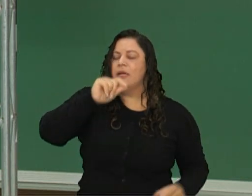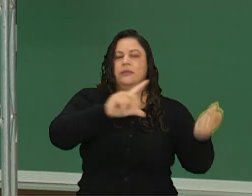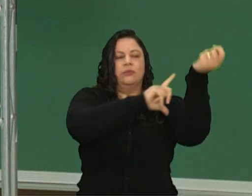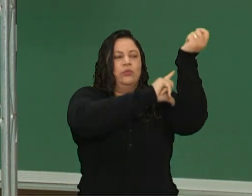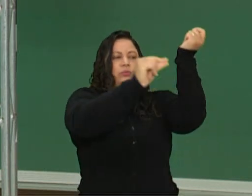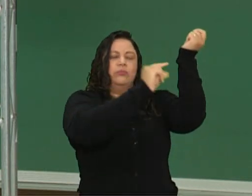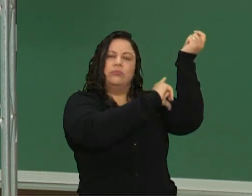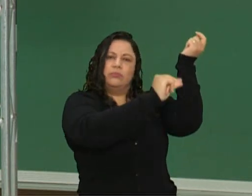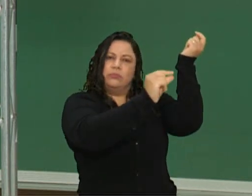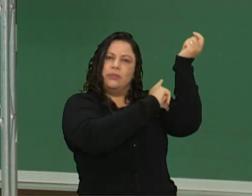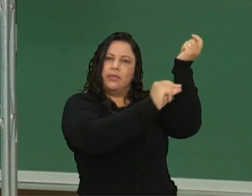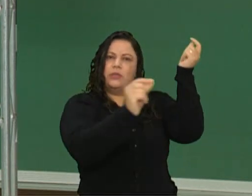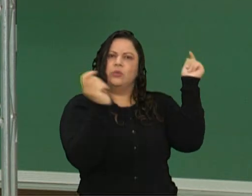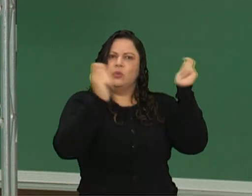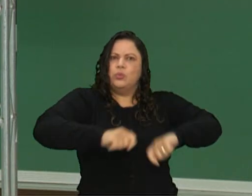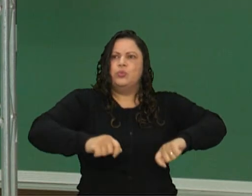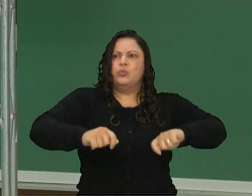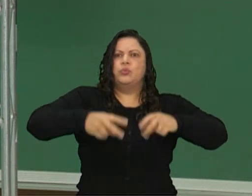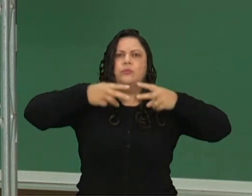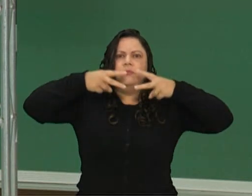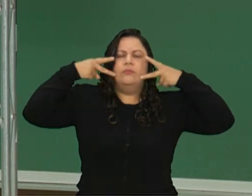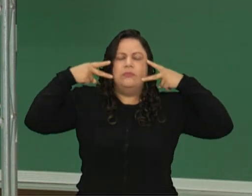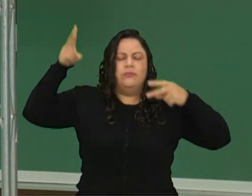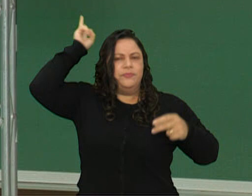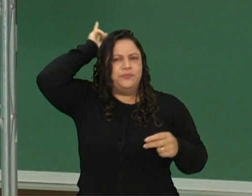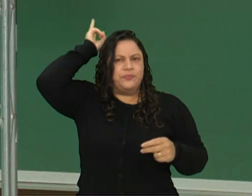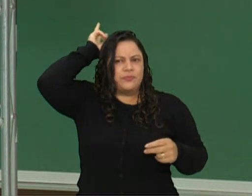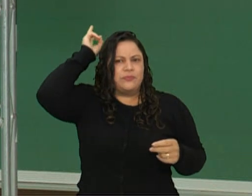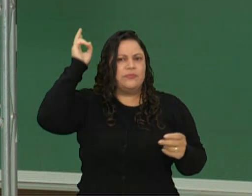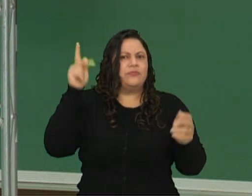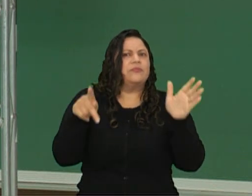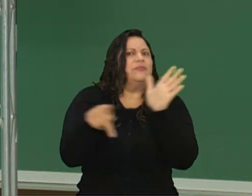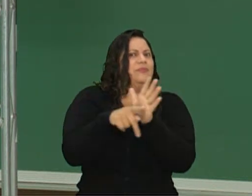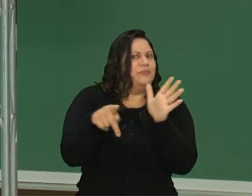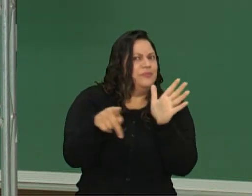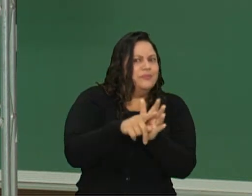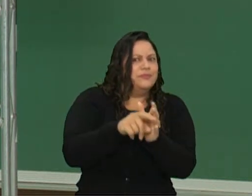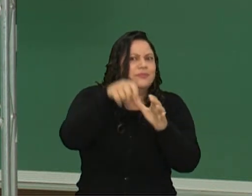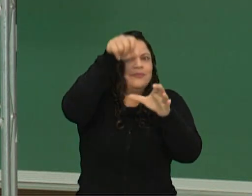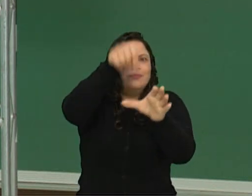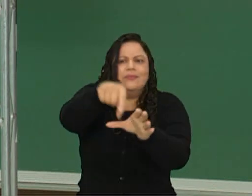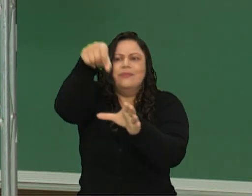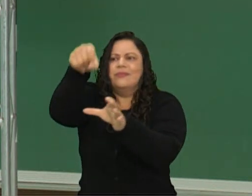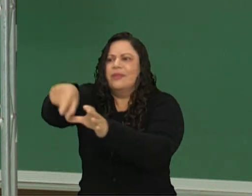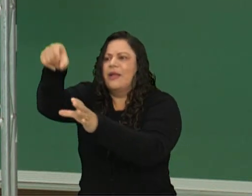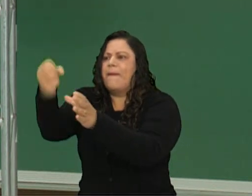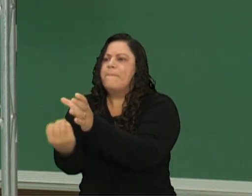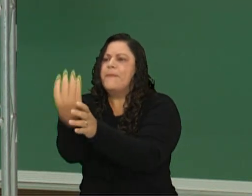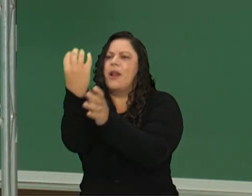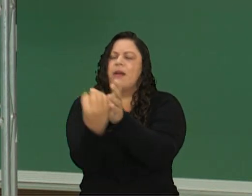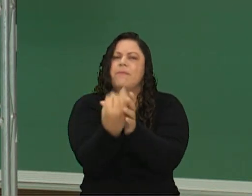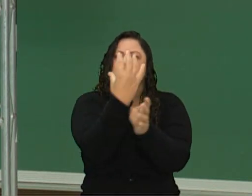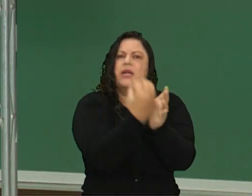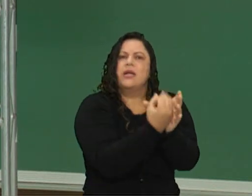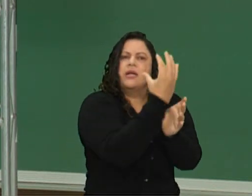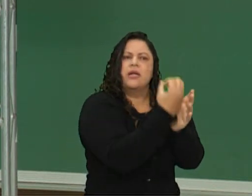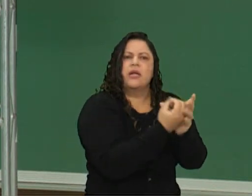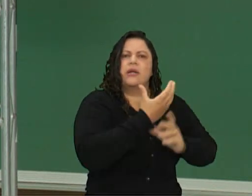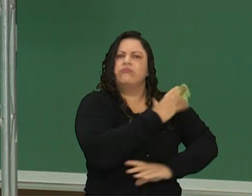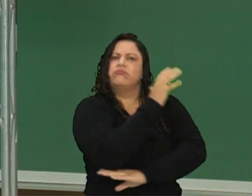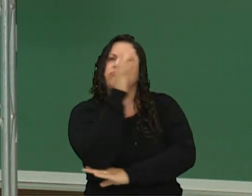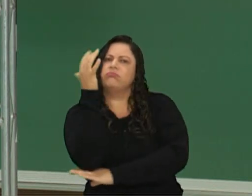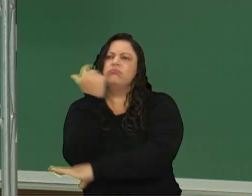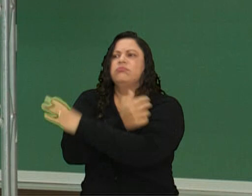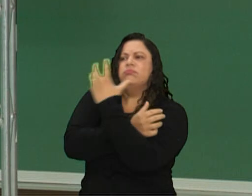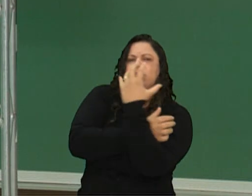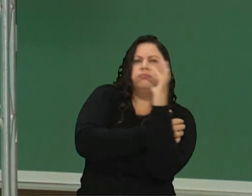indígenas plantaram as florestas de Araucária. Eles projetaram elas não só para auxiliar os animais, a vida, mas para eles